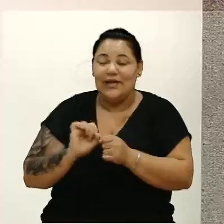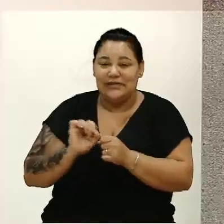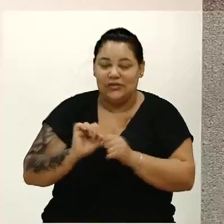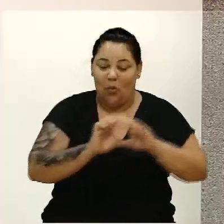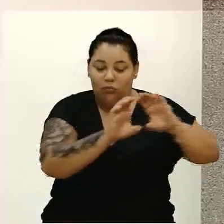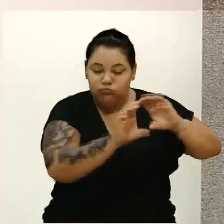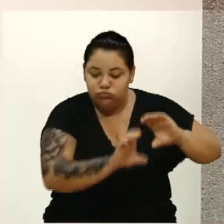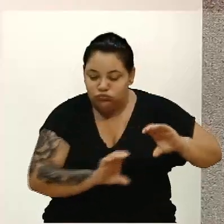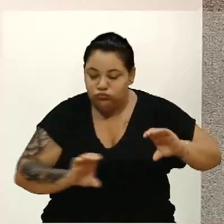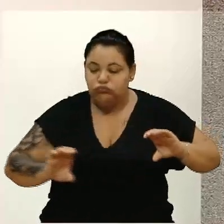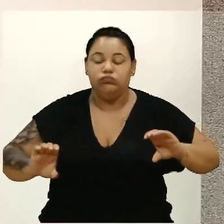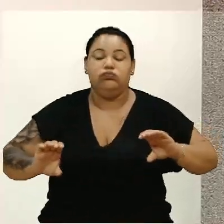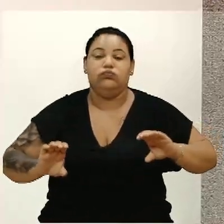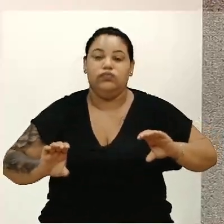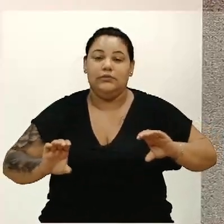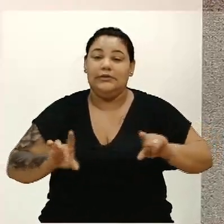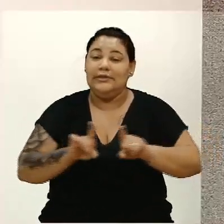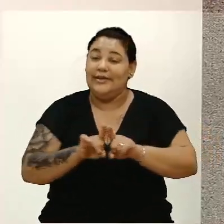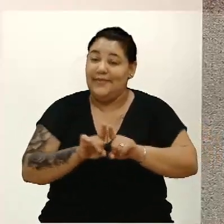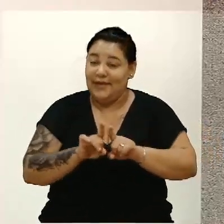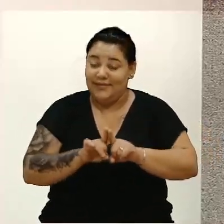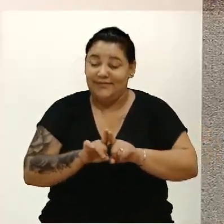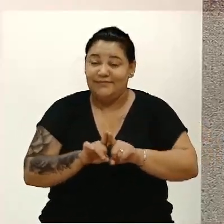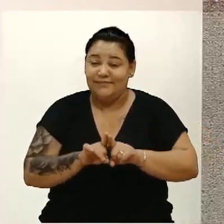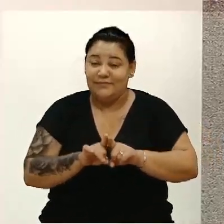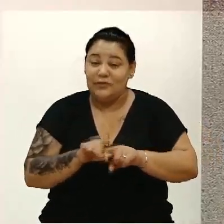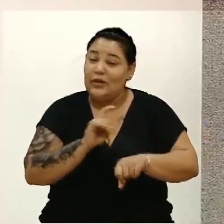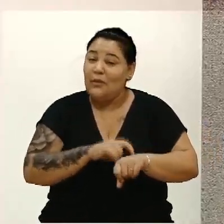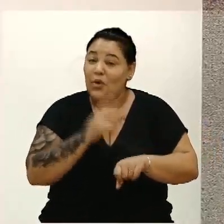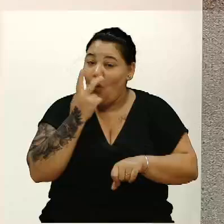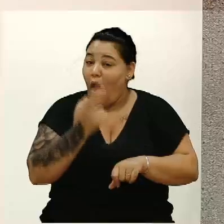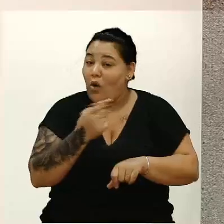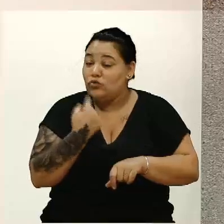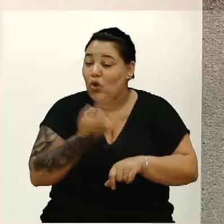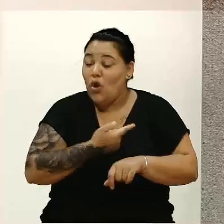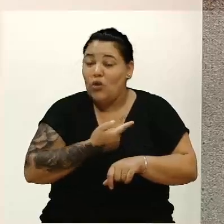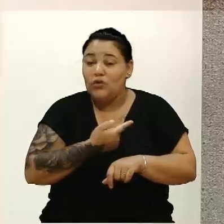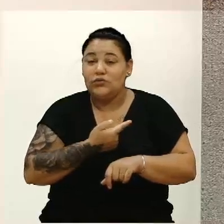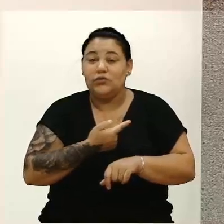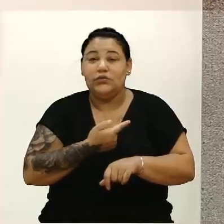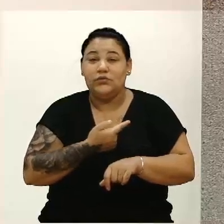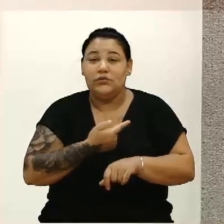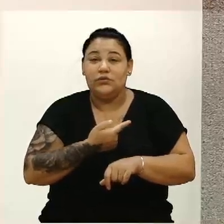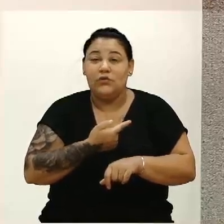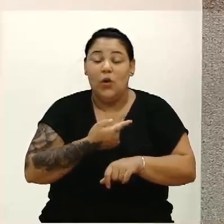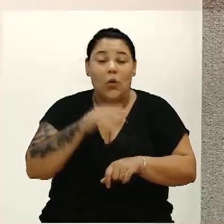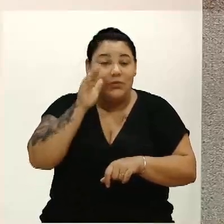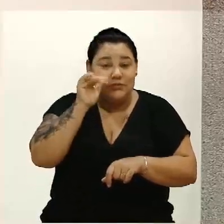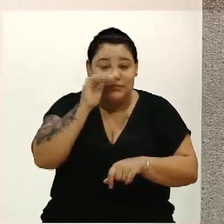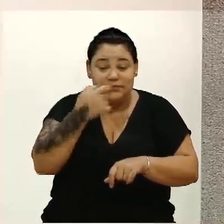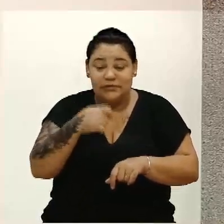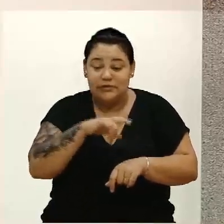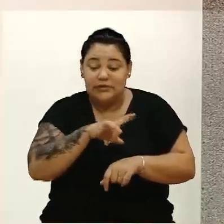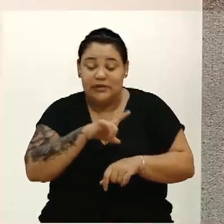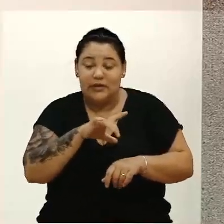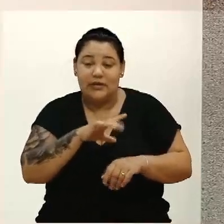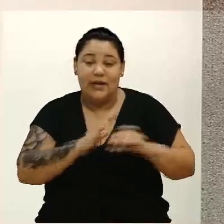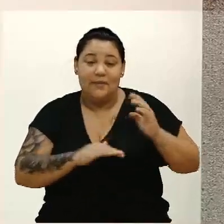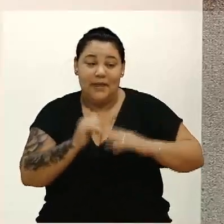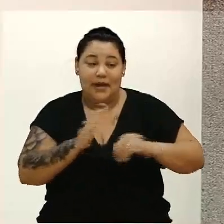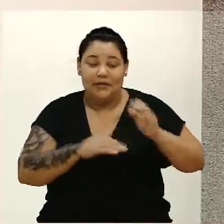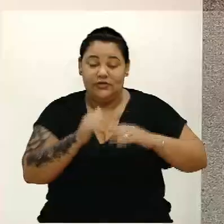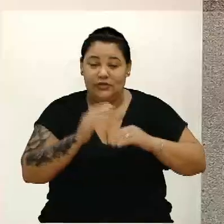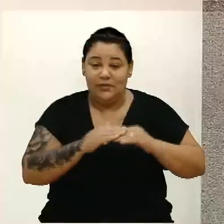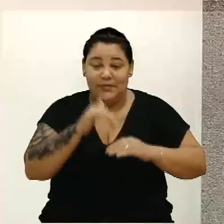ao mesmo tempo, nós observamos a necessidade de colocar em prática esse plano e ter uma coordenação de informações para que as pessoas não venham